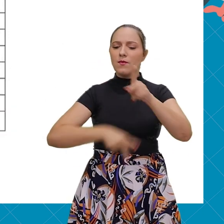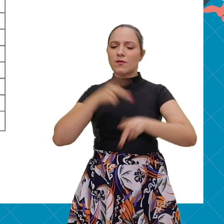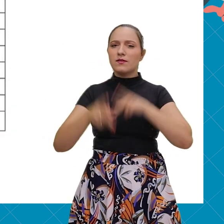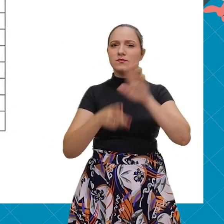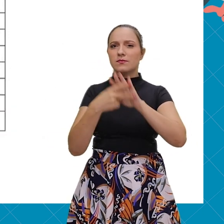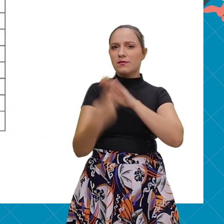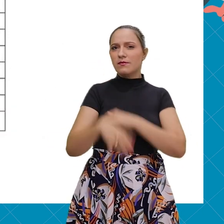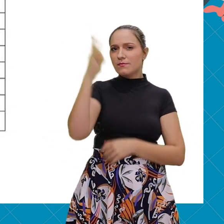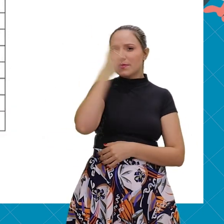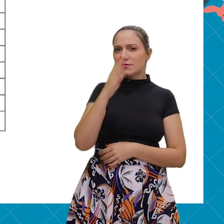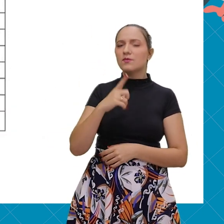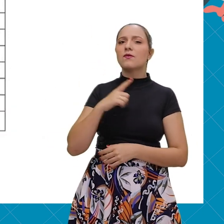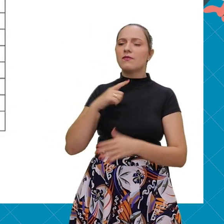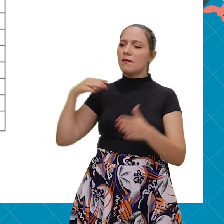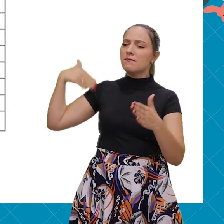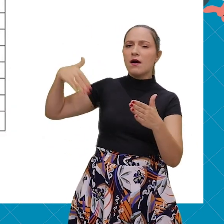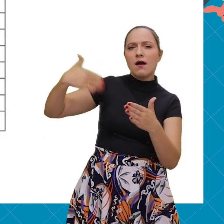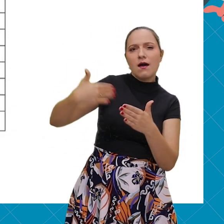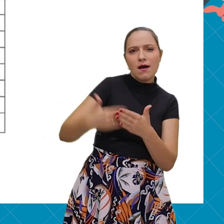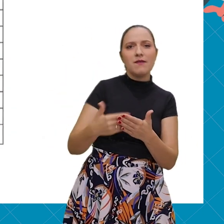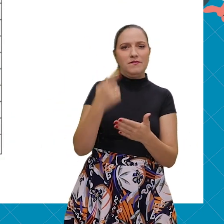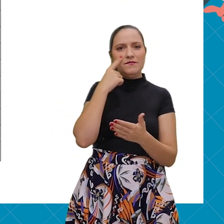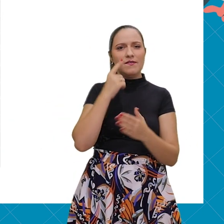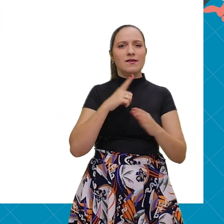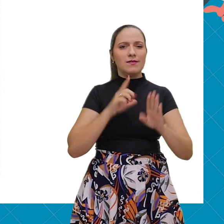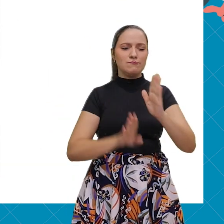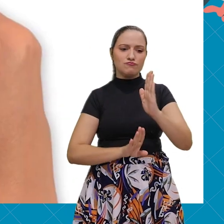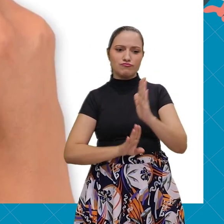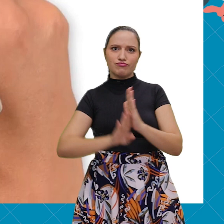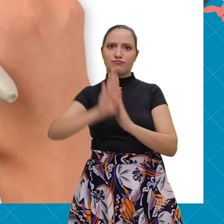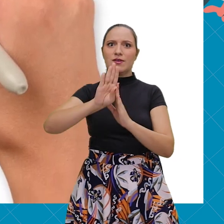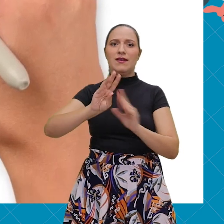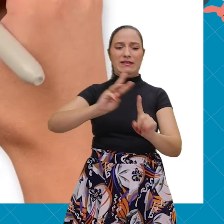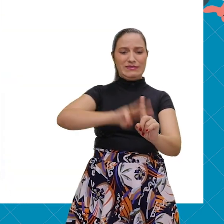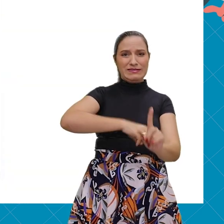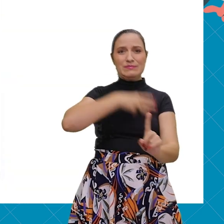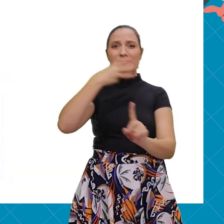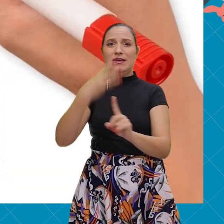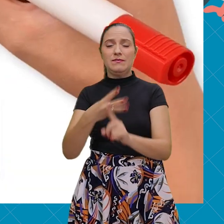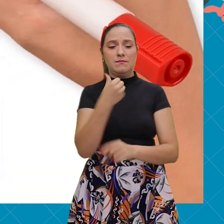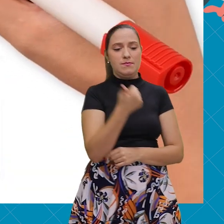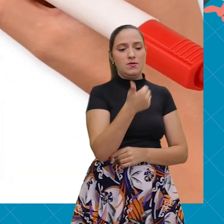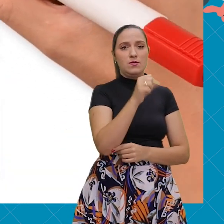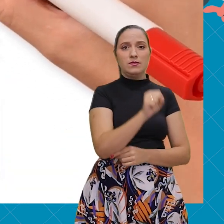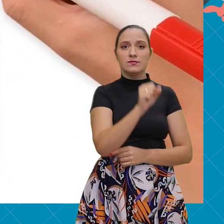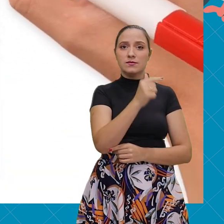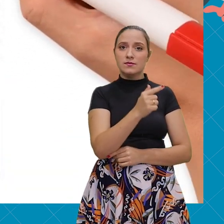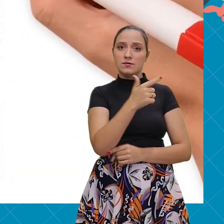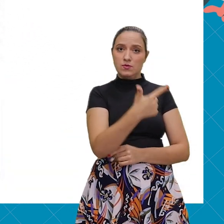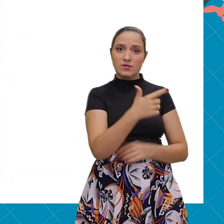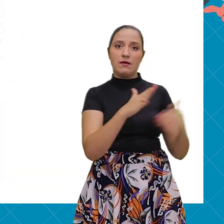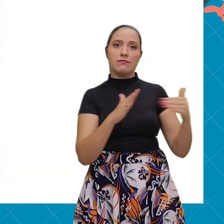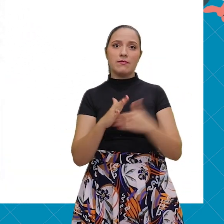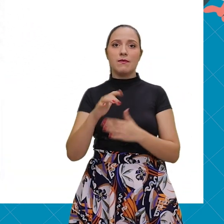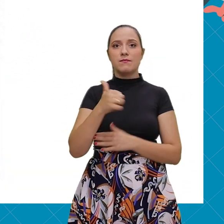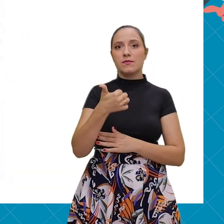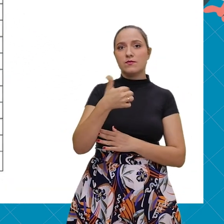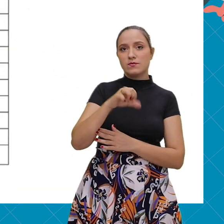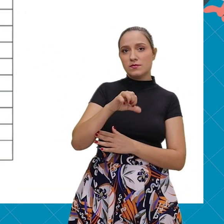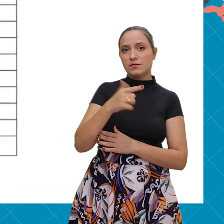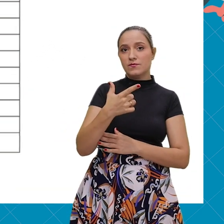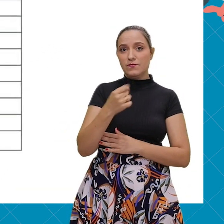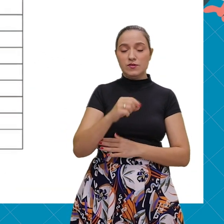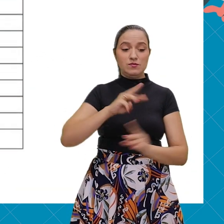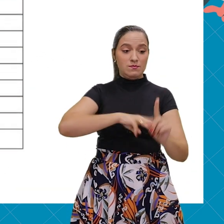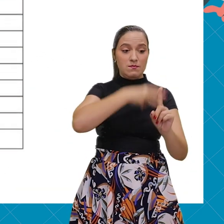brasileira cresceu muito dentro do período abrangido pela tabela, tendo triplicado de 1872 a